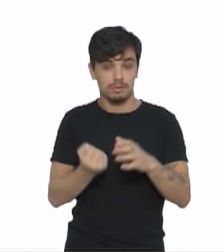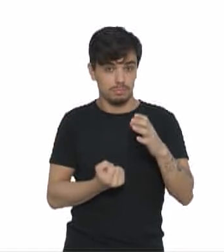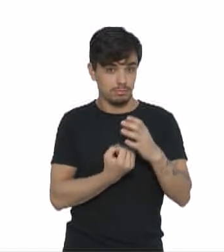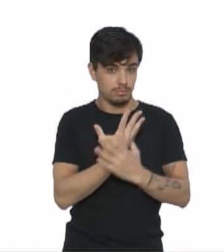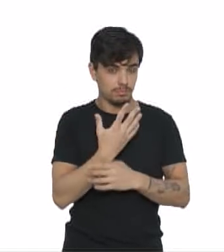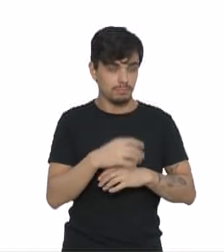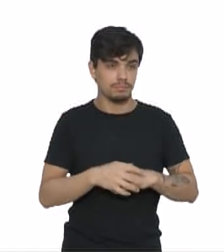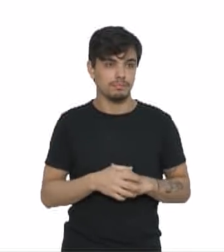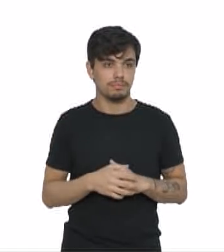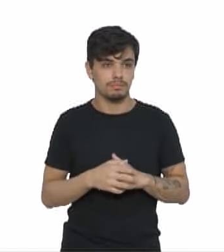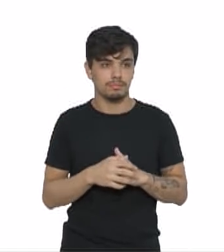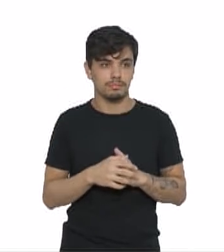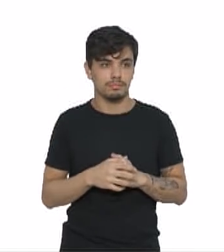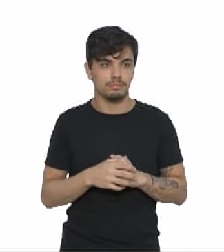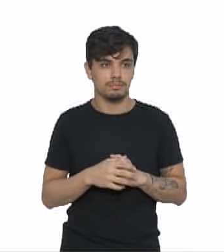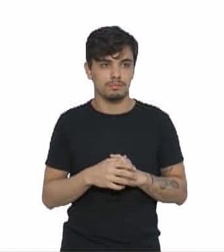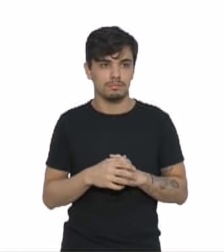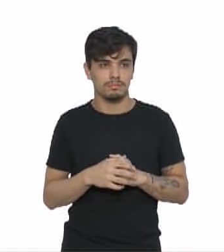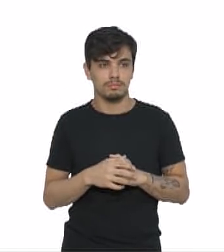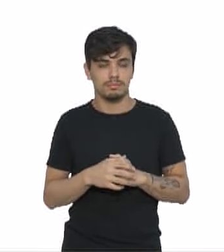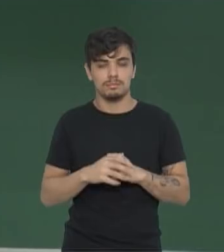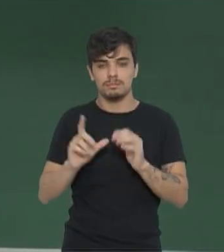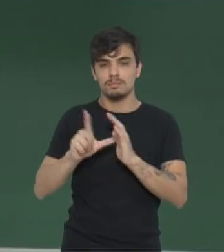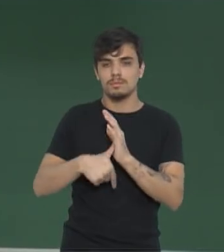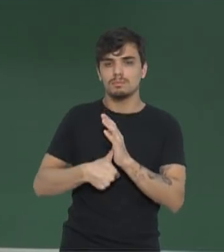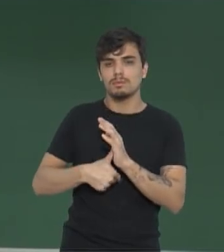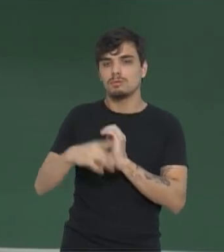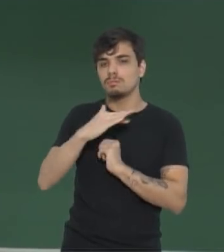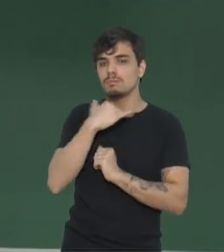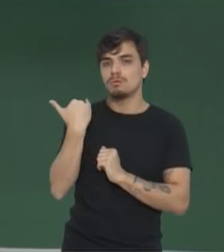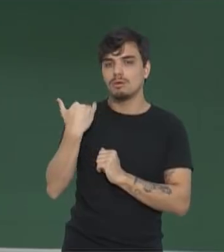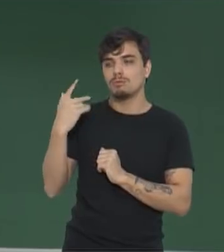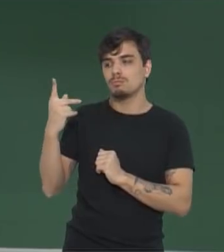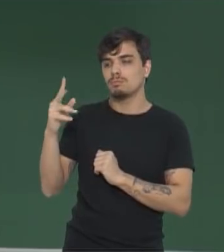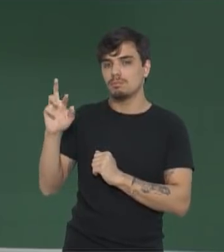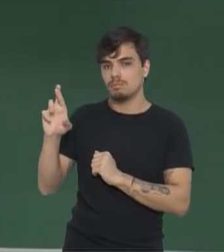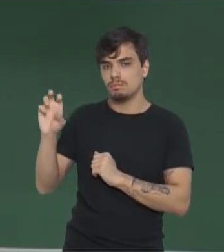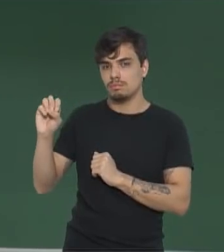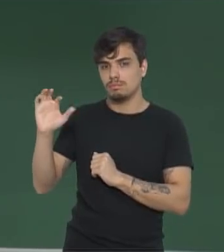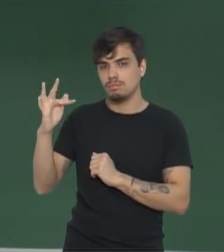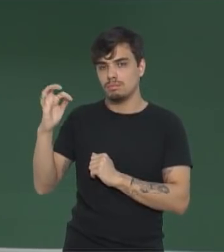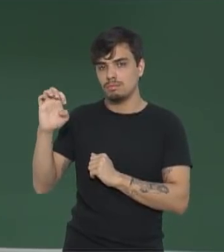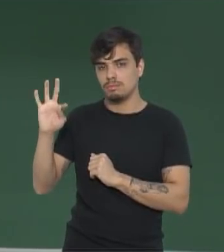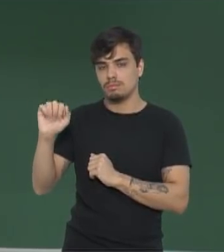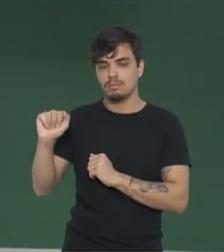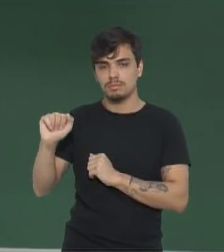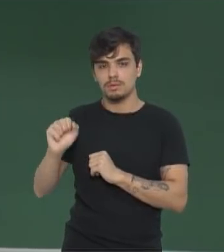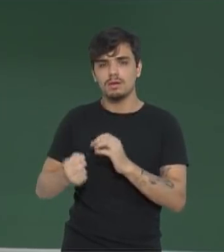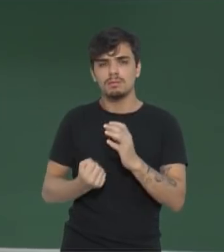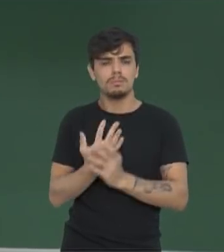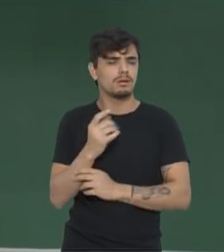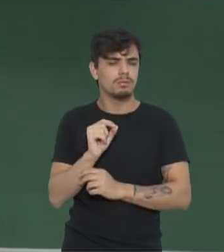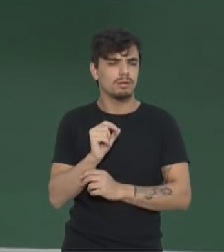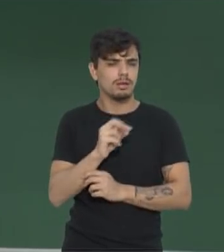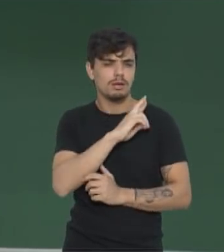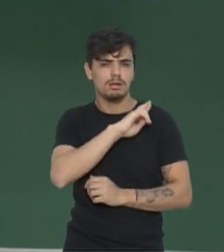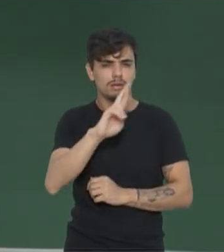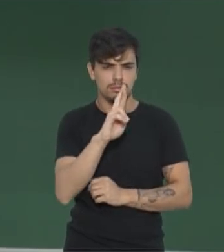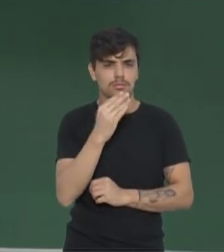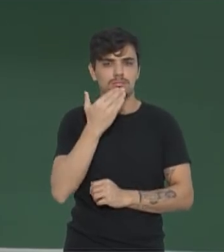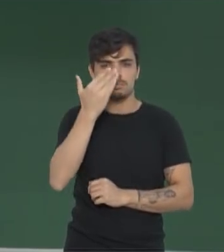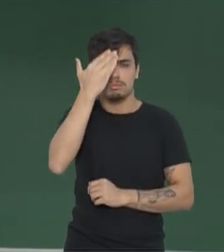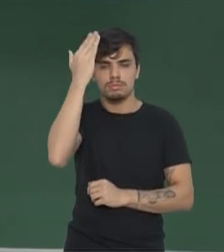origem. Né? Logo após a morte do profeta Maomé, do principal religioso, fundador da religião do